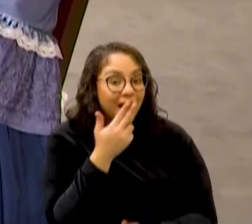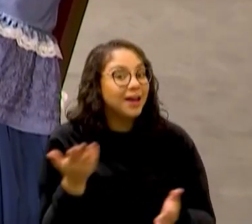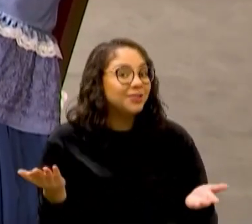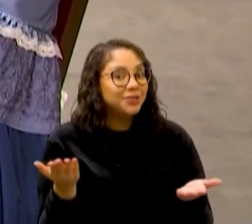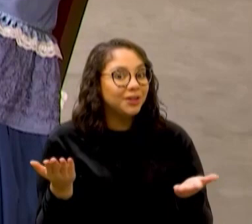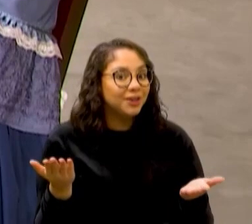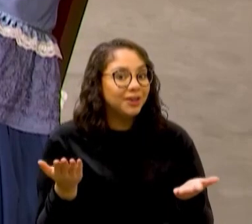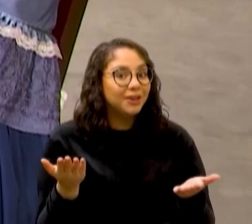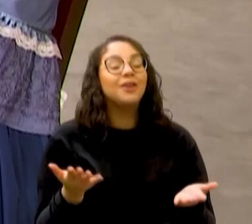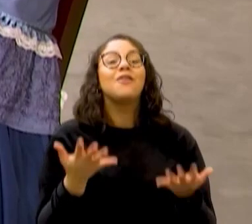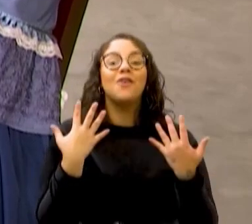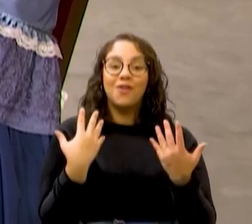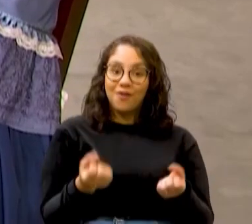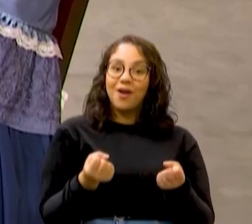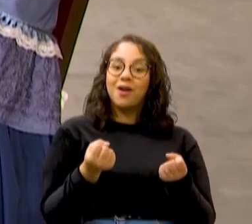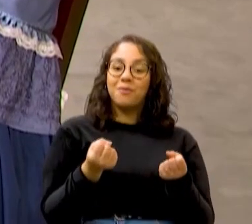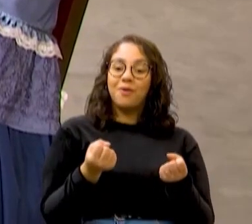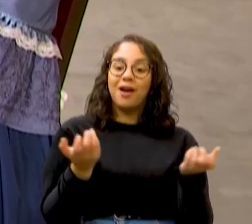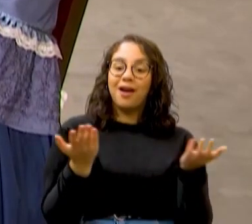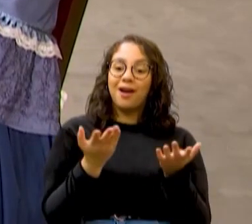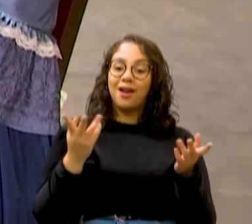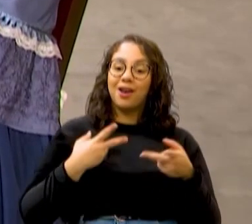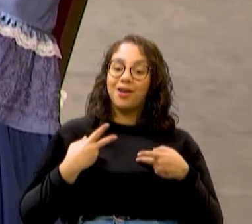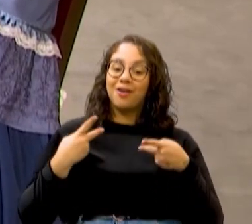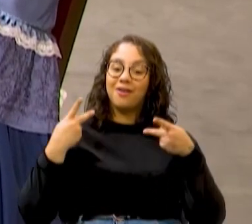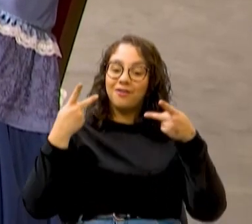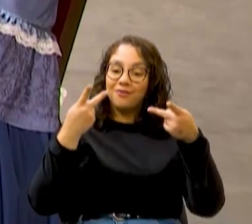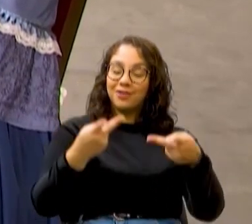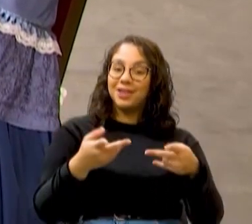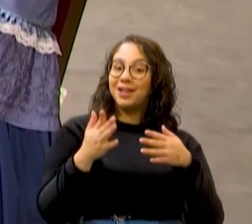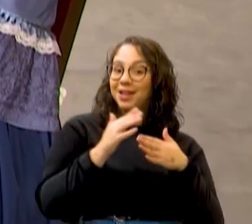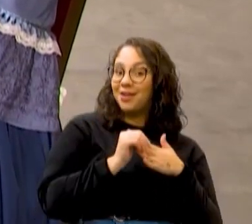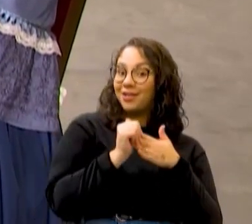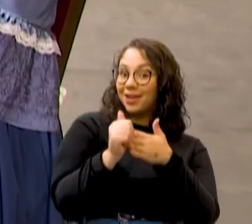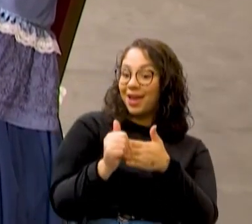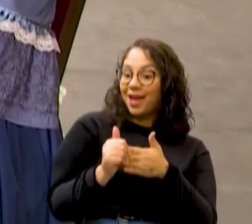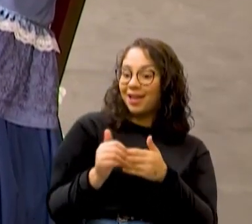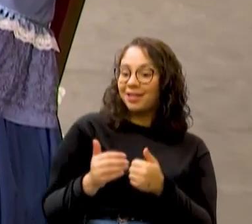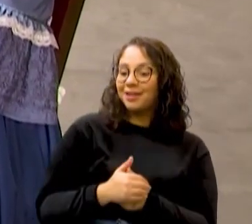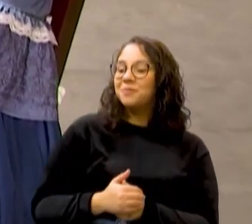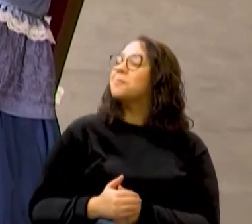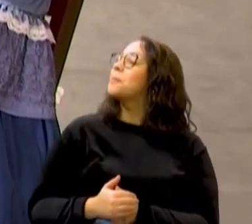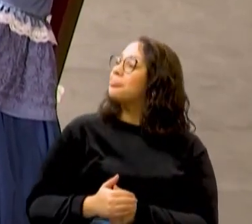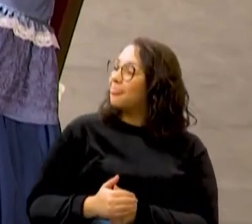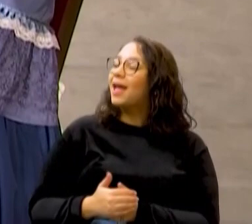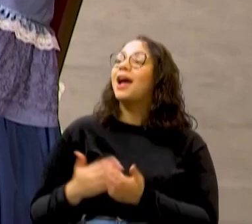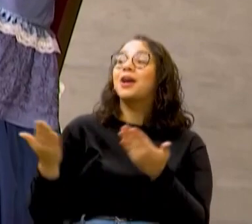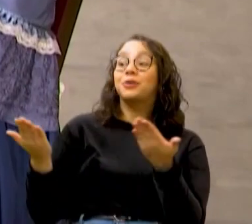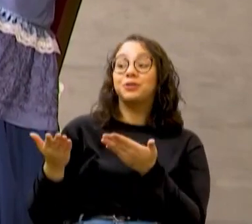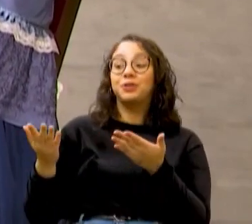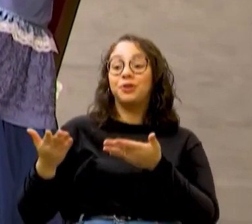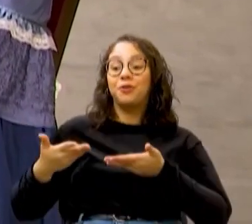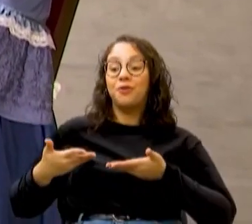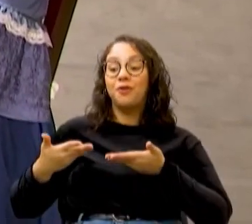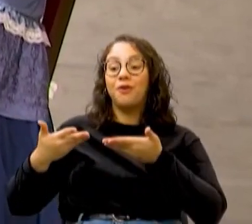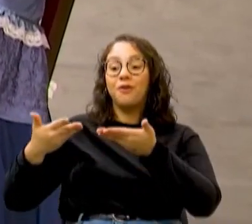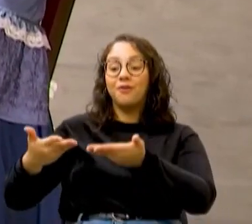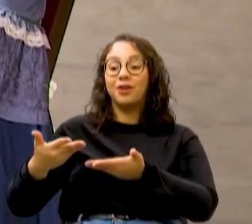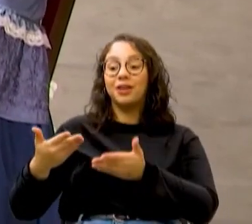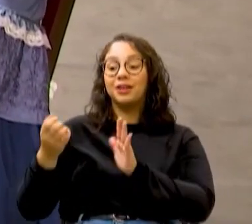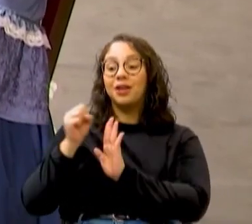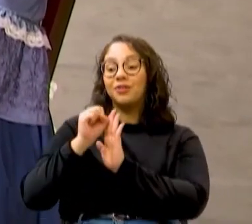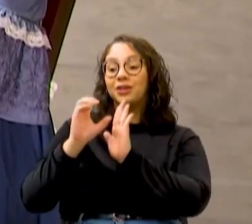hein vamos fazer uma visitação guiada eu te convido a fazer uma viagem